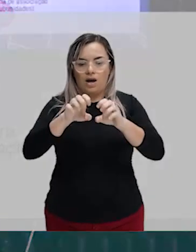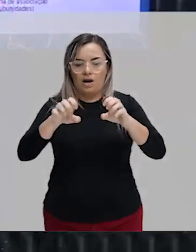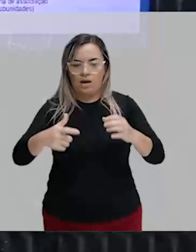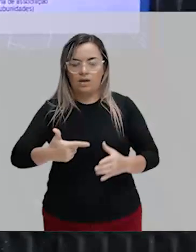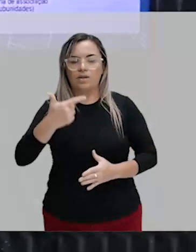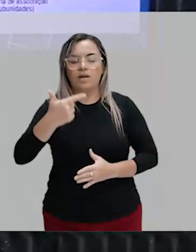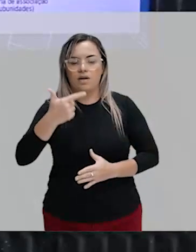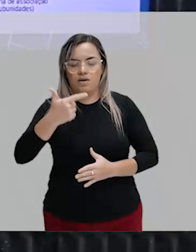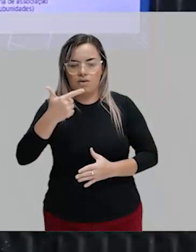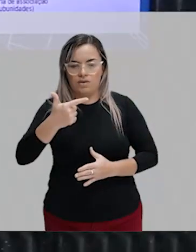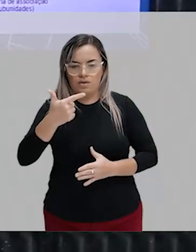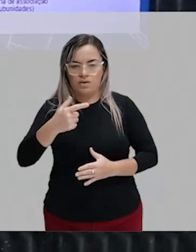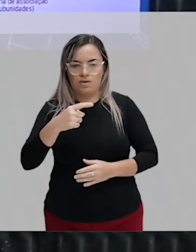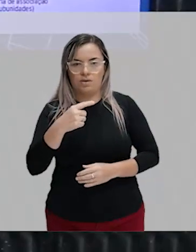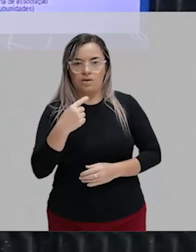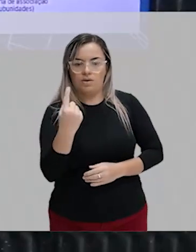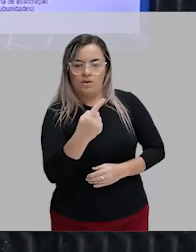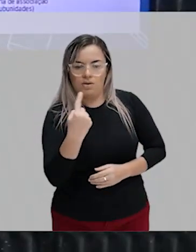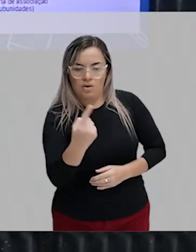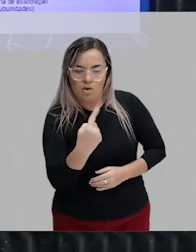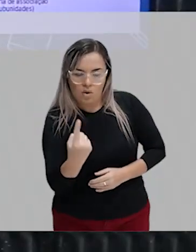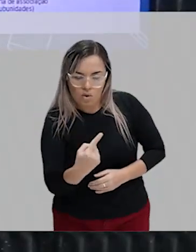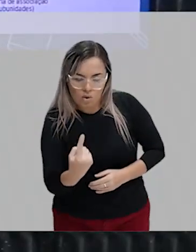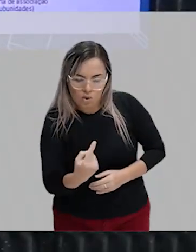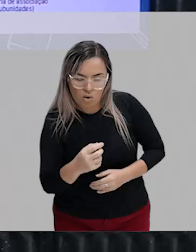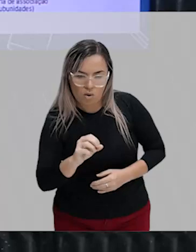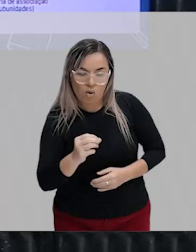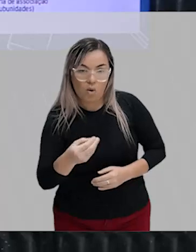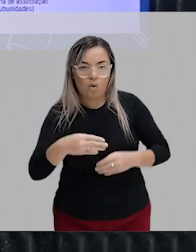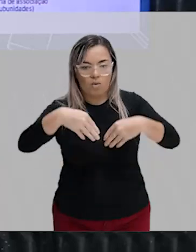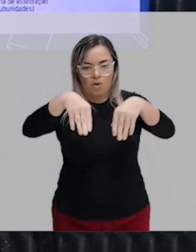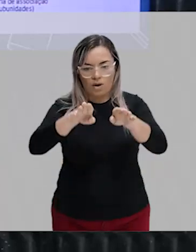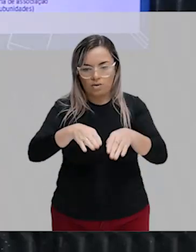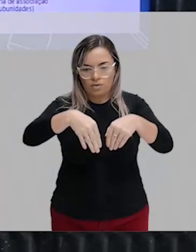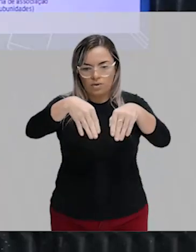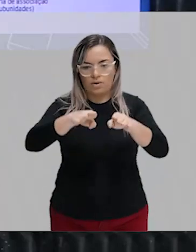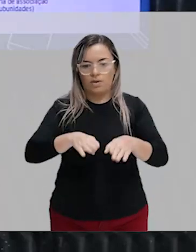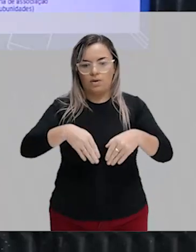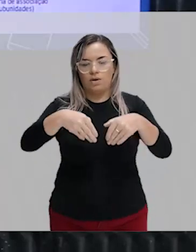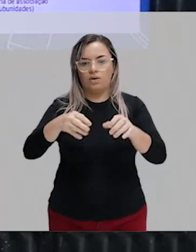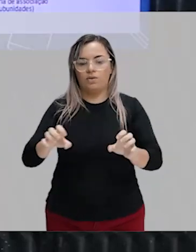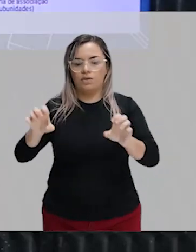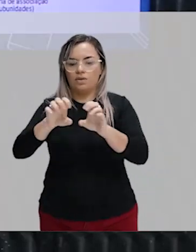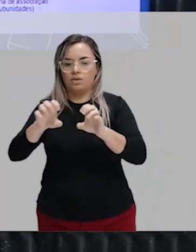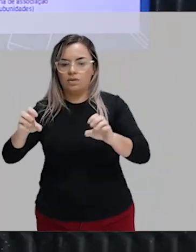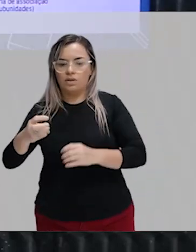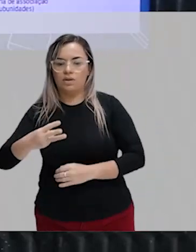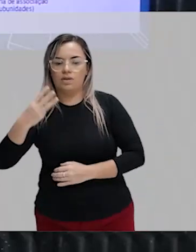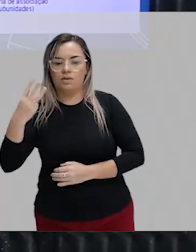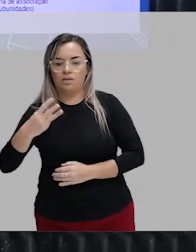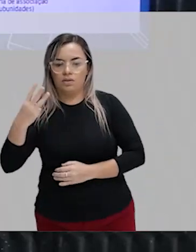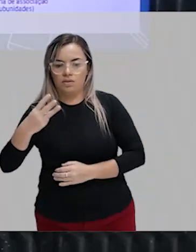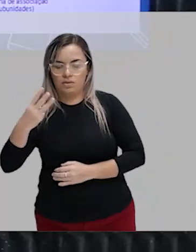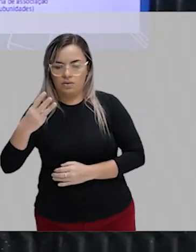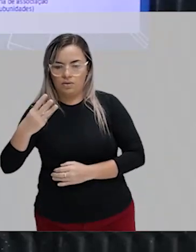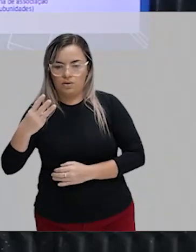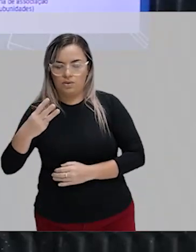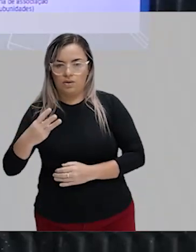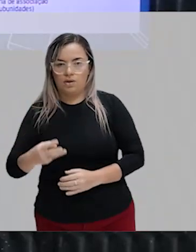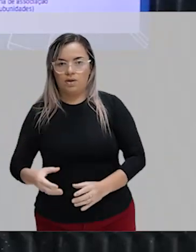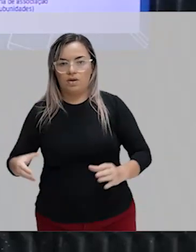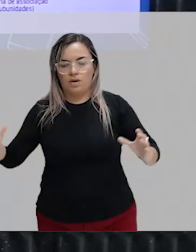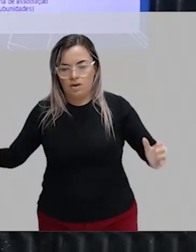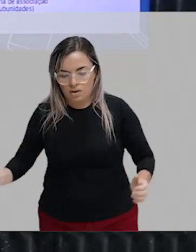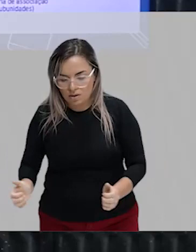as folhas, né? As hélices alfa e as folhas beta. A estrutura terciária é a junção